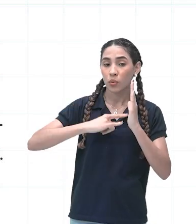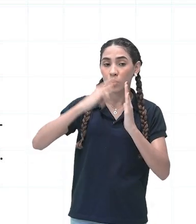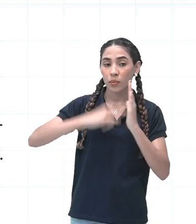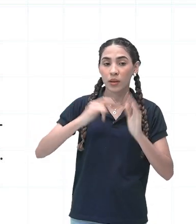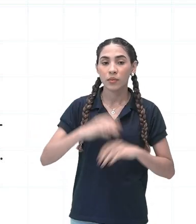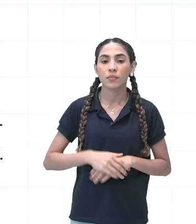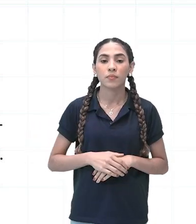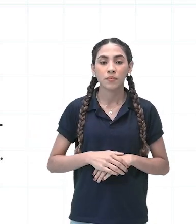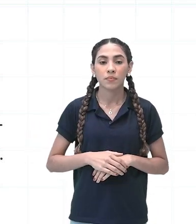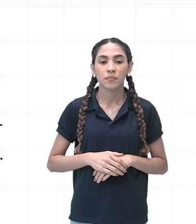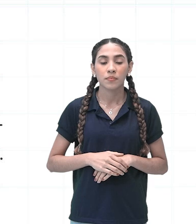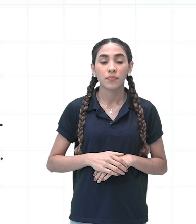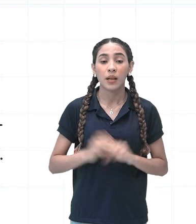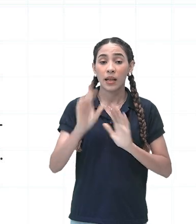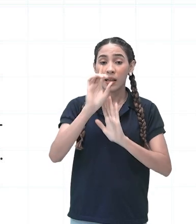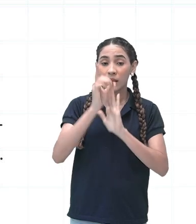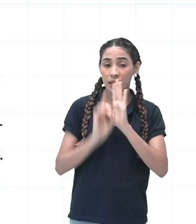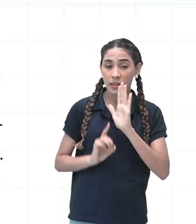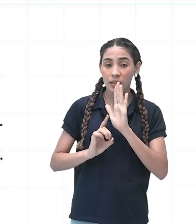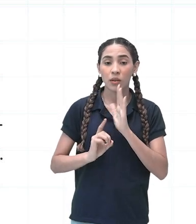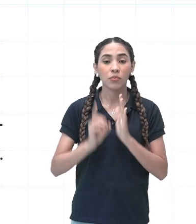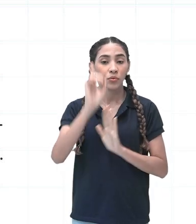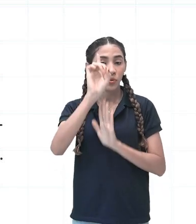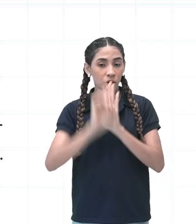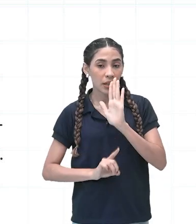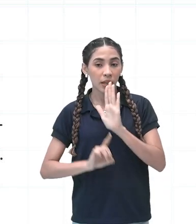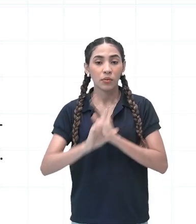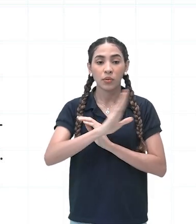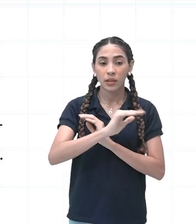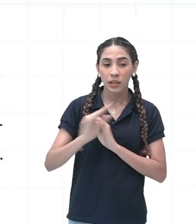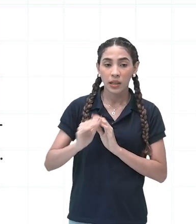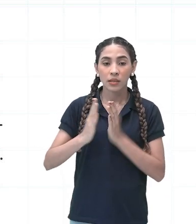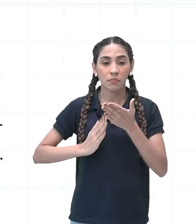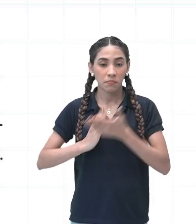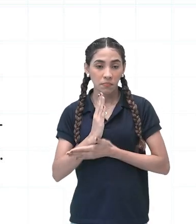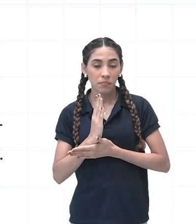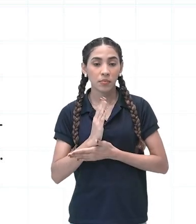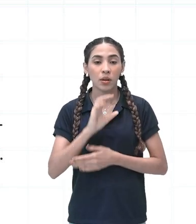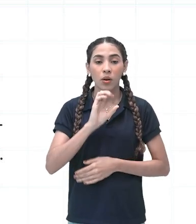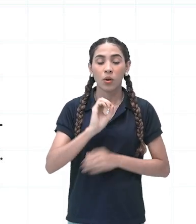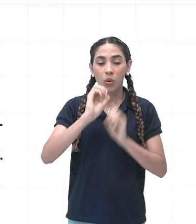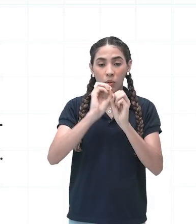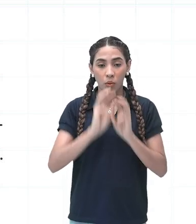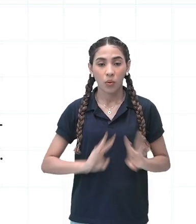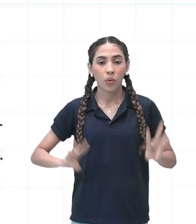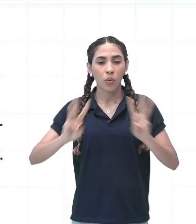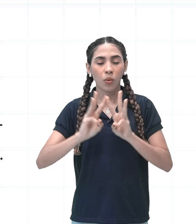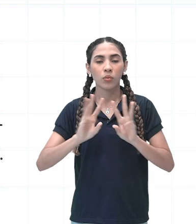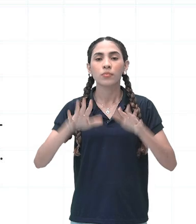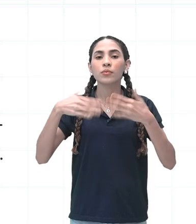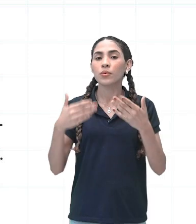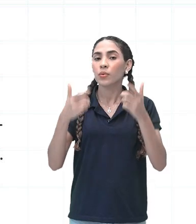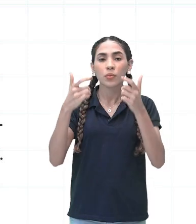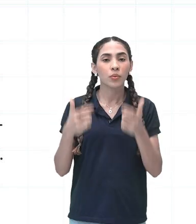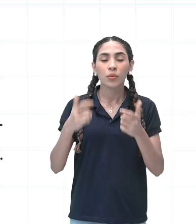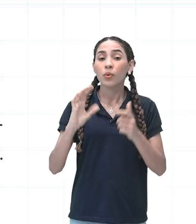chamado a Declaração dos Direitos da Criança, que foi proclamada pela ONU. Quando que esse documento